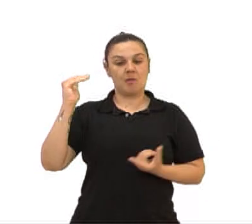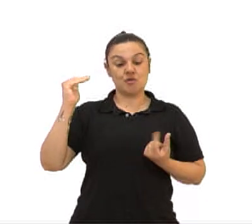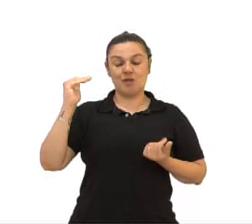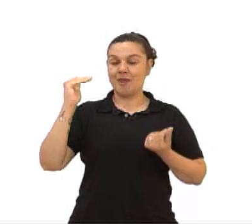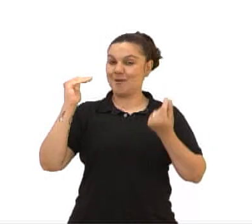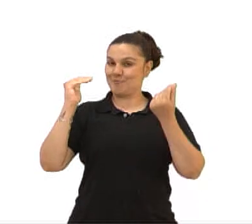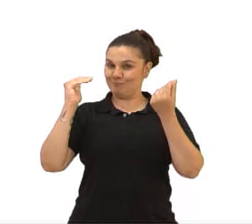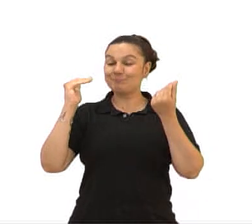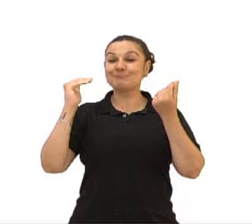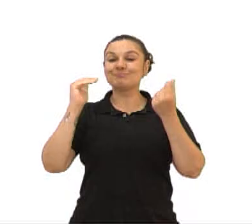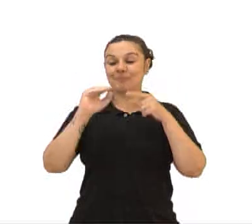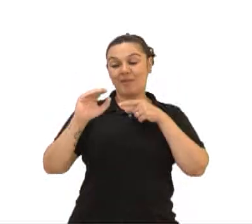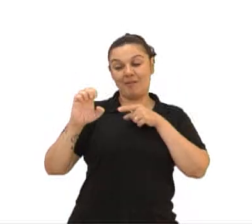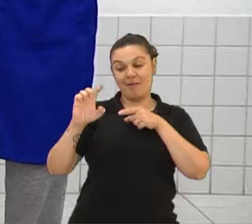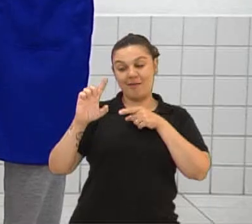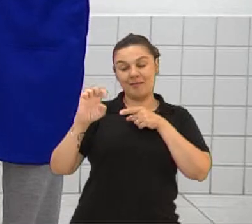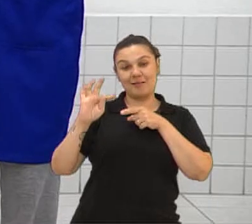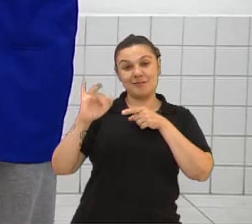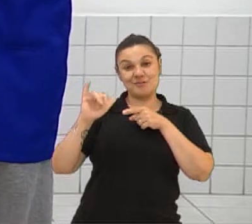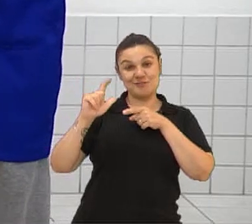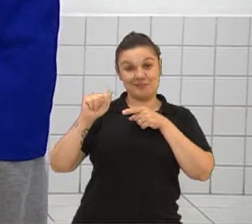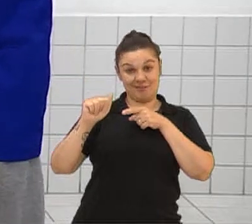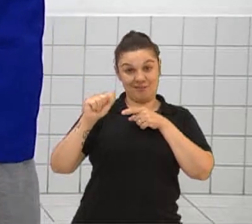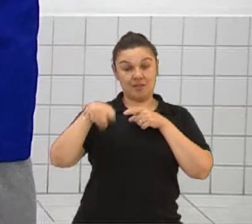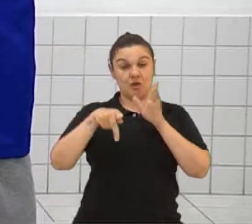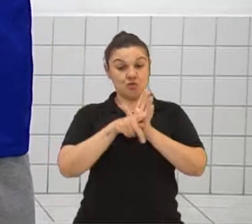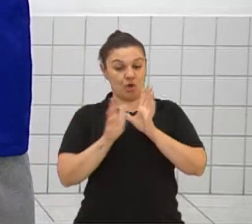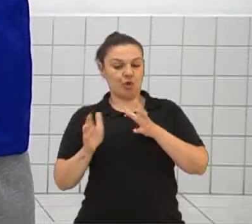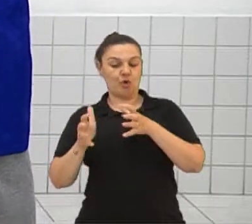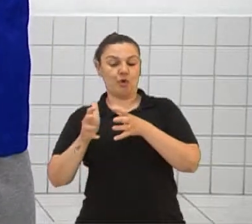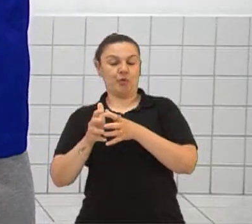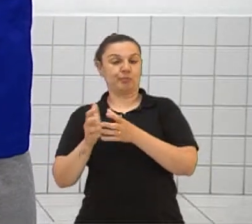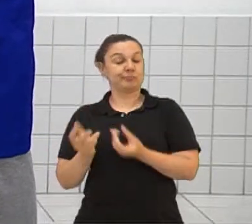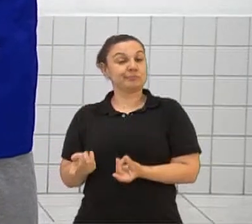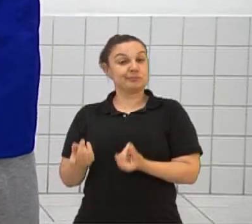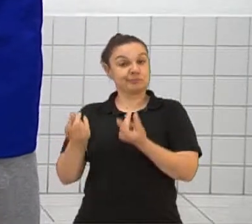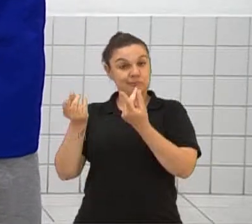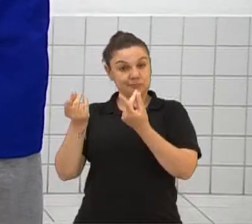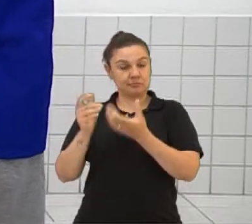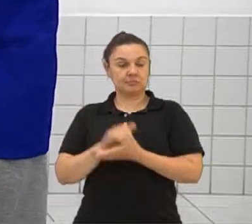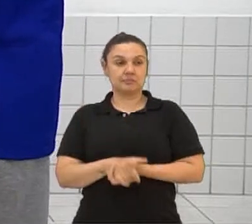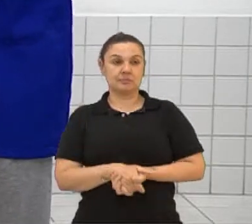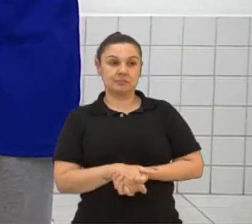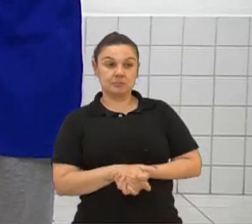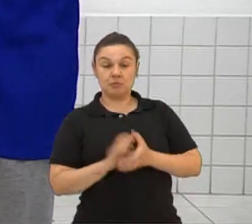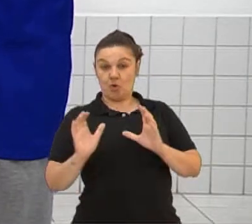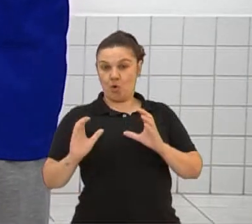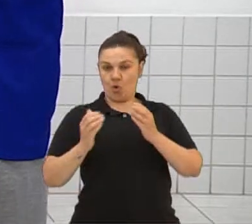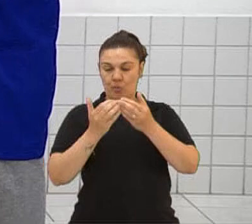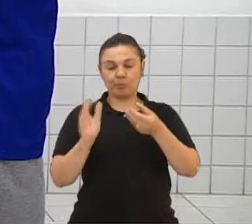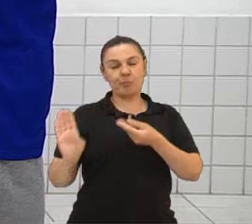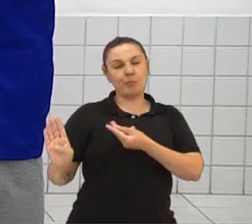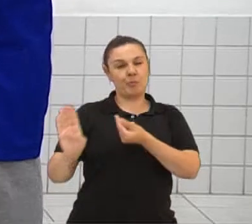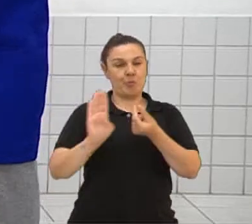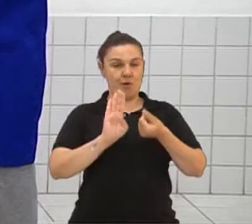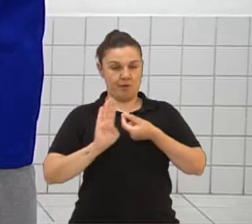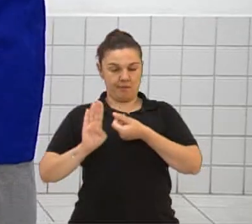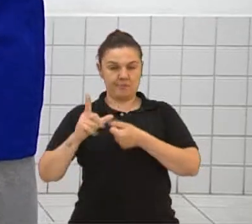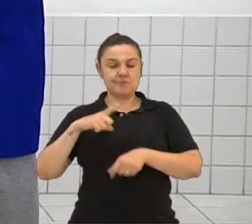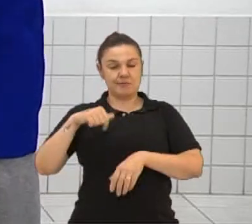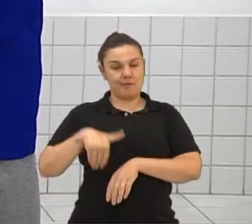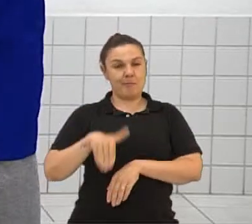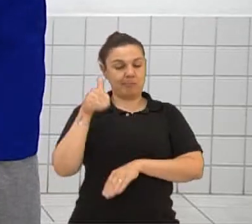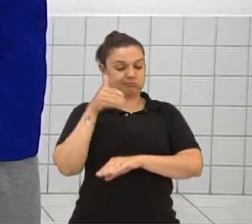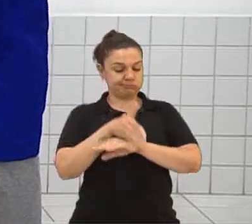seja, eram esportes que eram dedicados somente para uma determinada classe, a classe burguesa, a classe que tinha